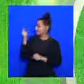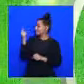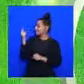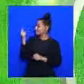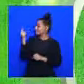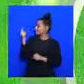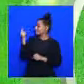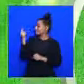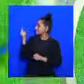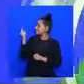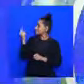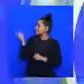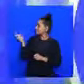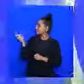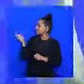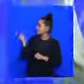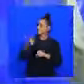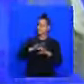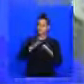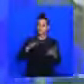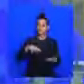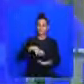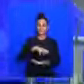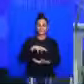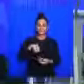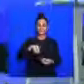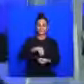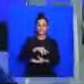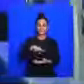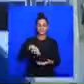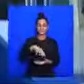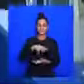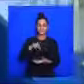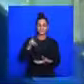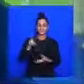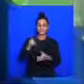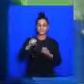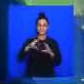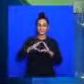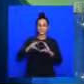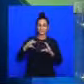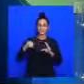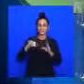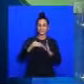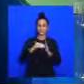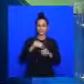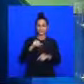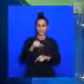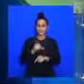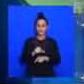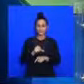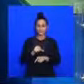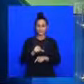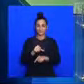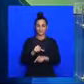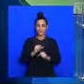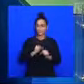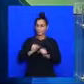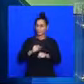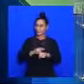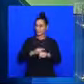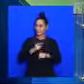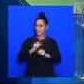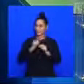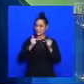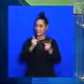posicionada, valendo. Globo recarregado, embaralhando 10 bolas numeradas de 0 a 9. Pode ser agora,